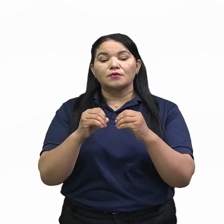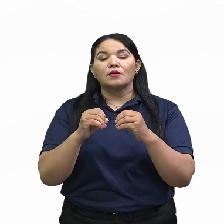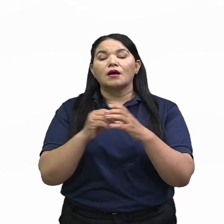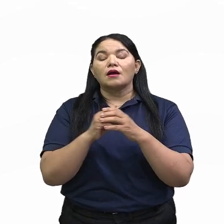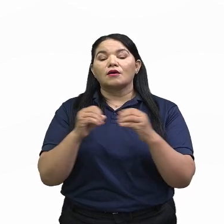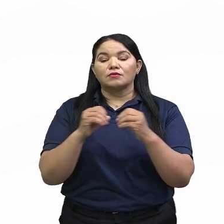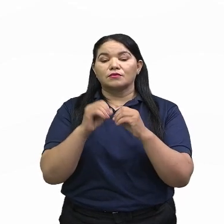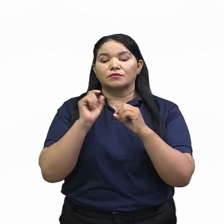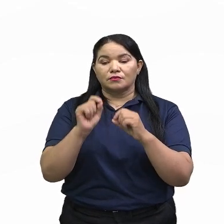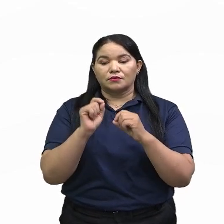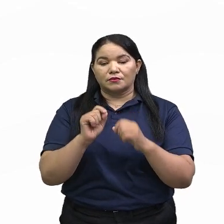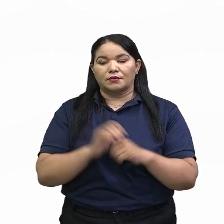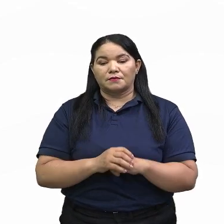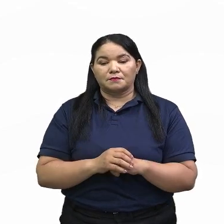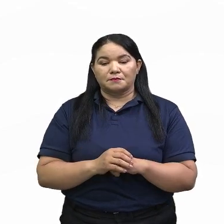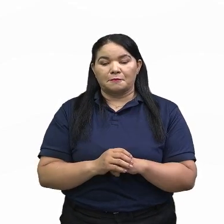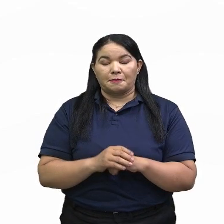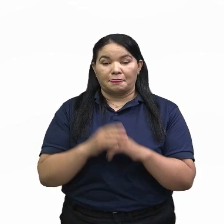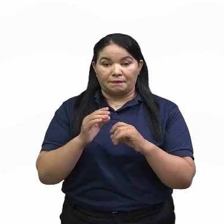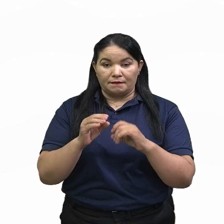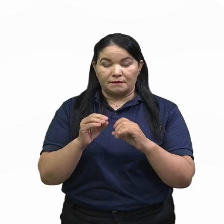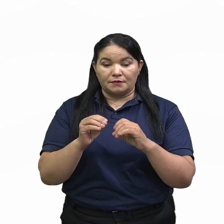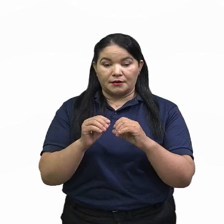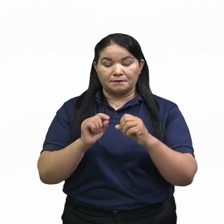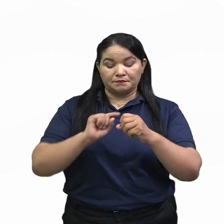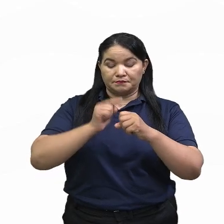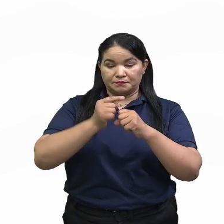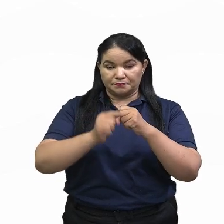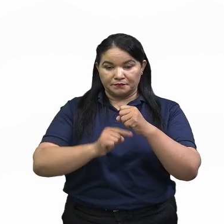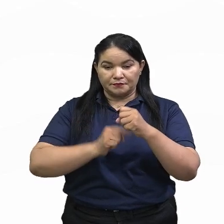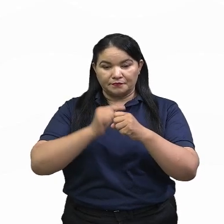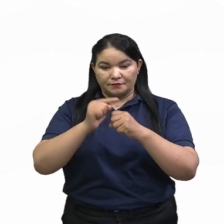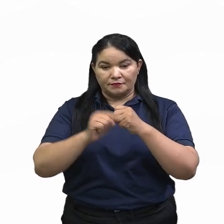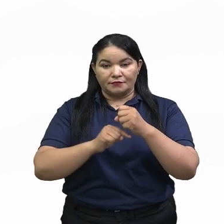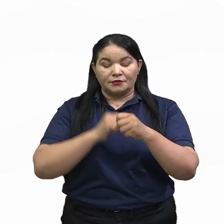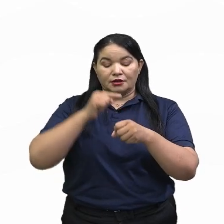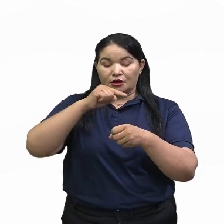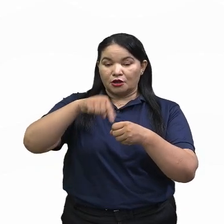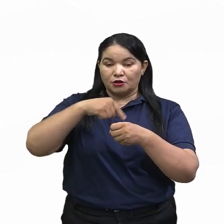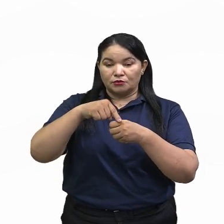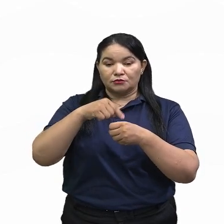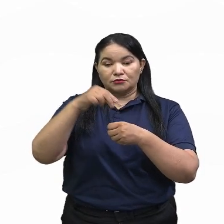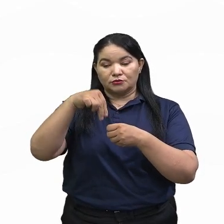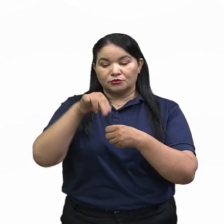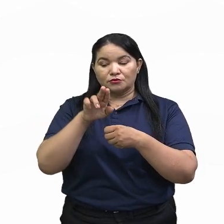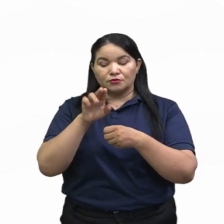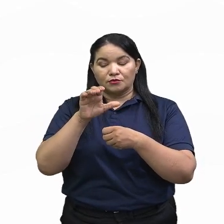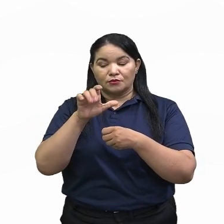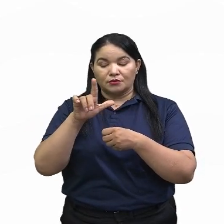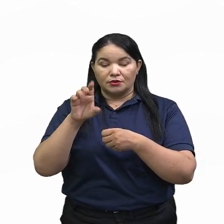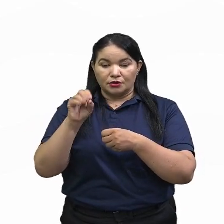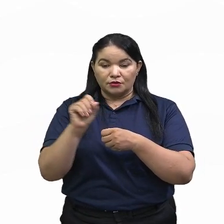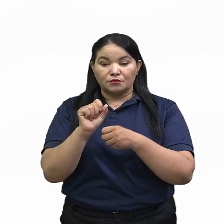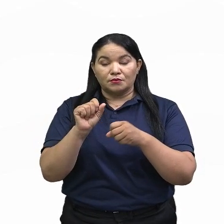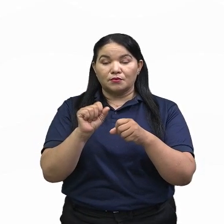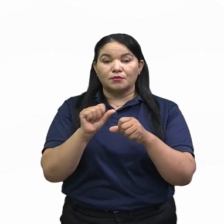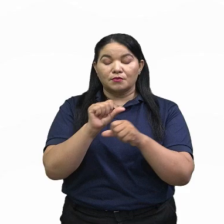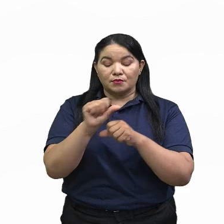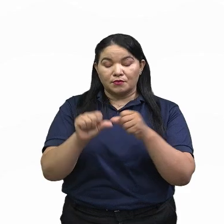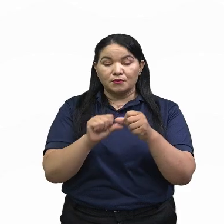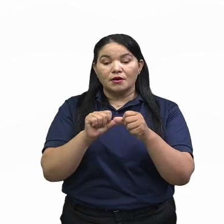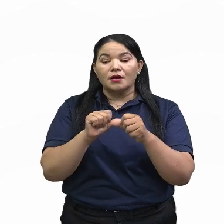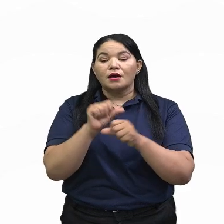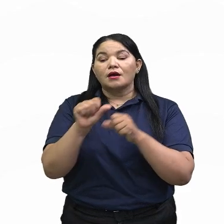nuclear, nós temos que é a quebra de um único núcleo atômico. Então, eu tenho o